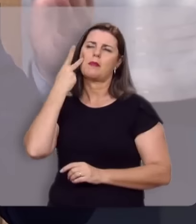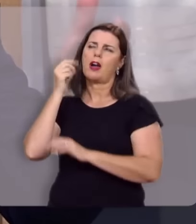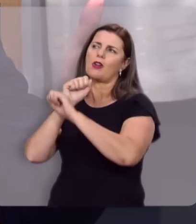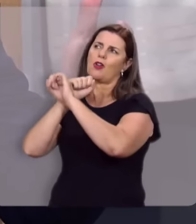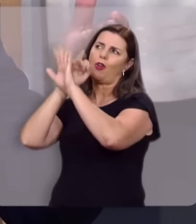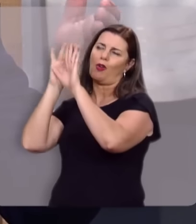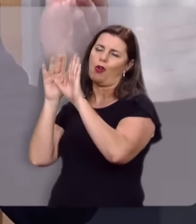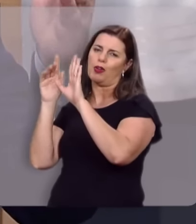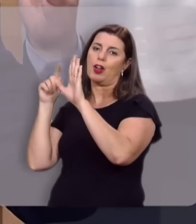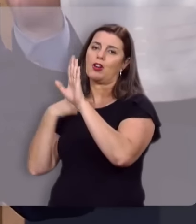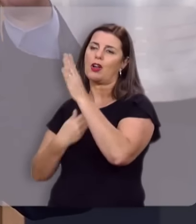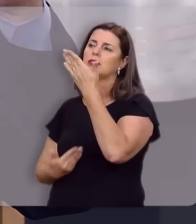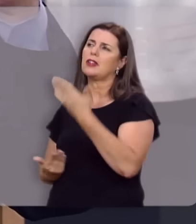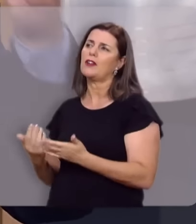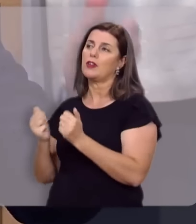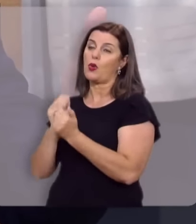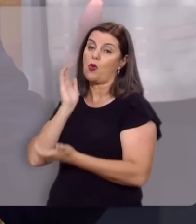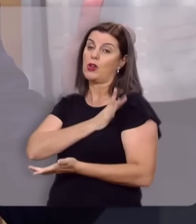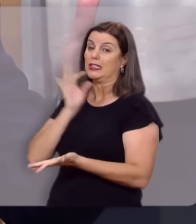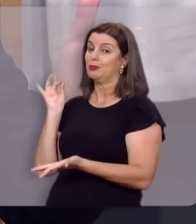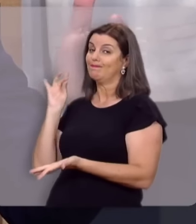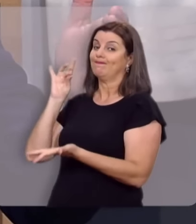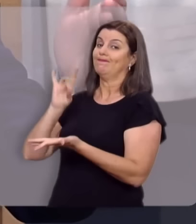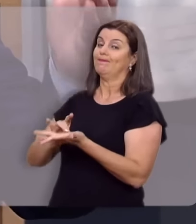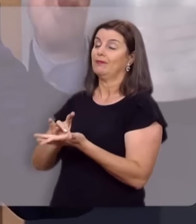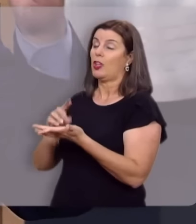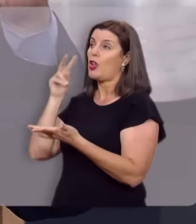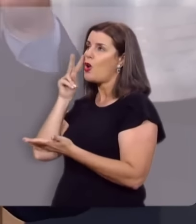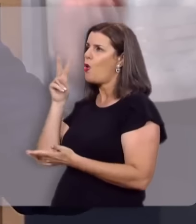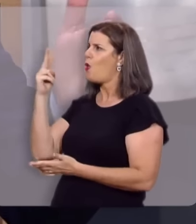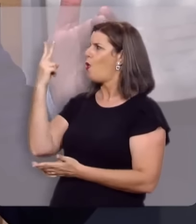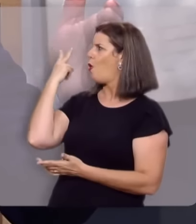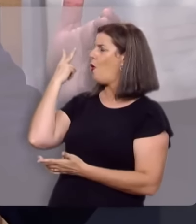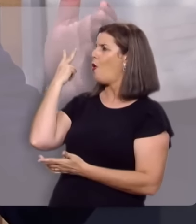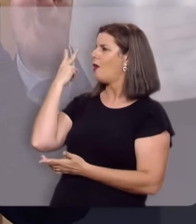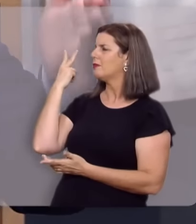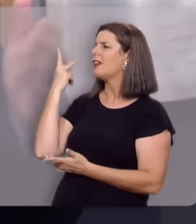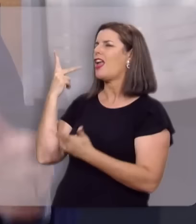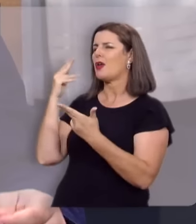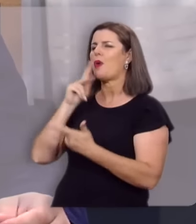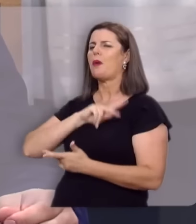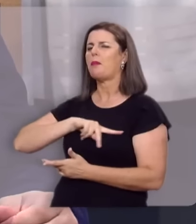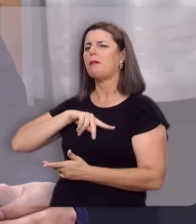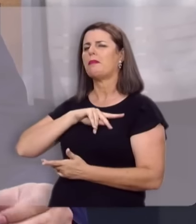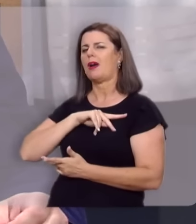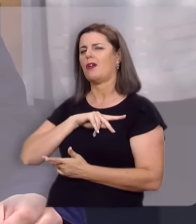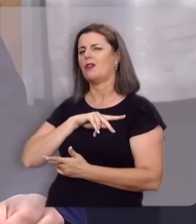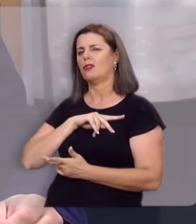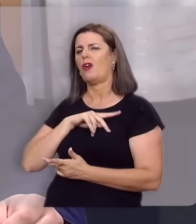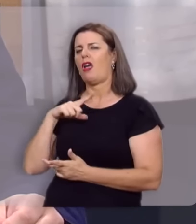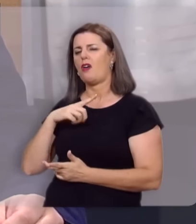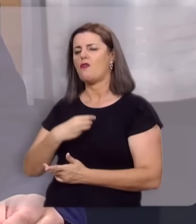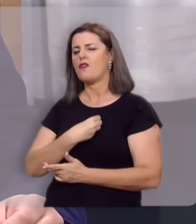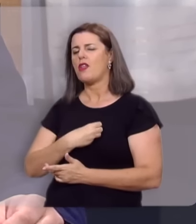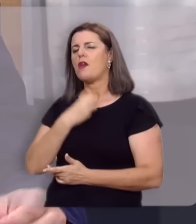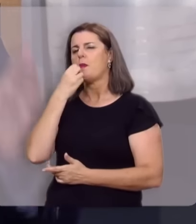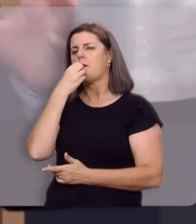glória de Deus, nós vamos servi-lo com todo o nosso coração e nós vamos olhar para trás e dizer como Paulo, né? Combati o bom